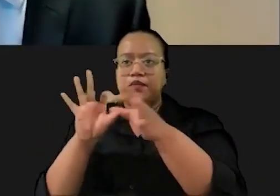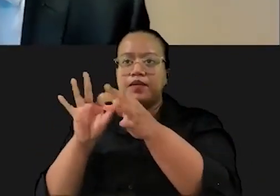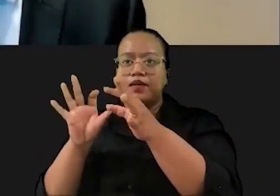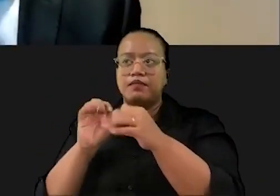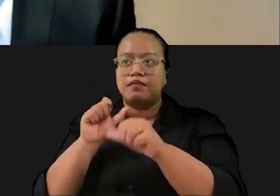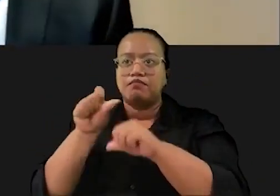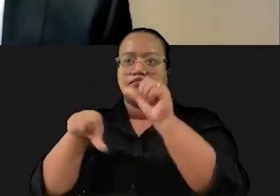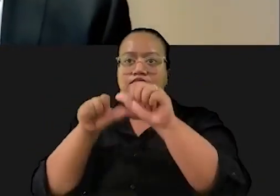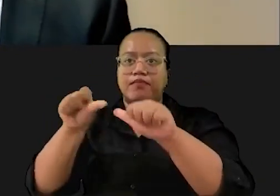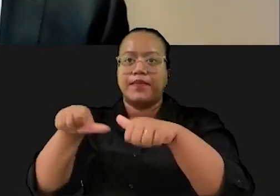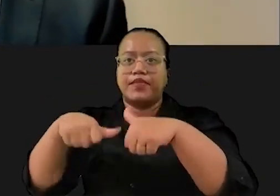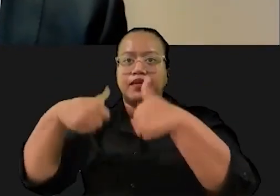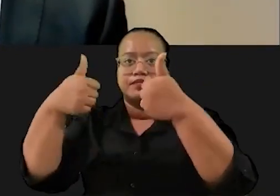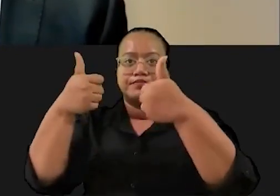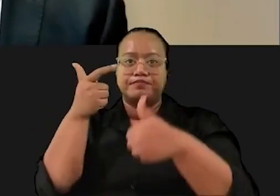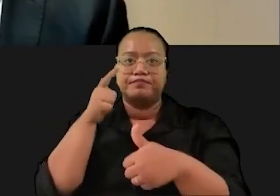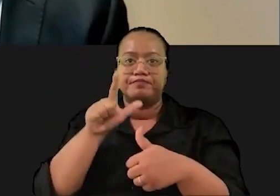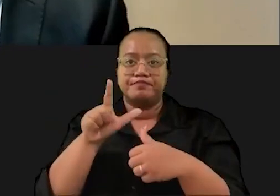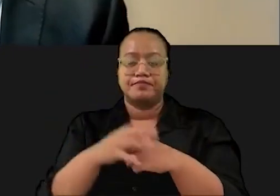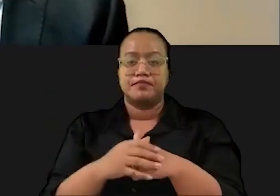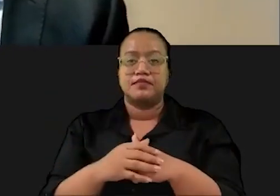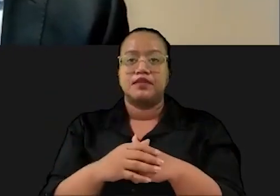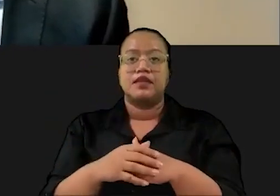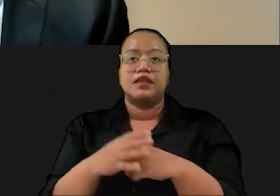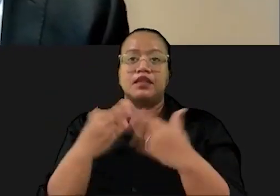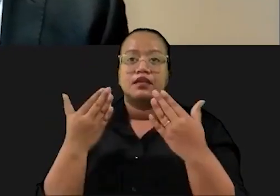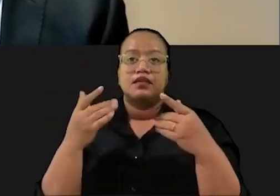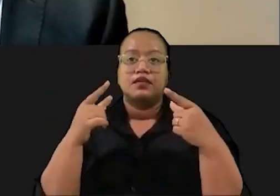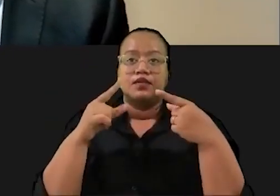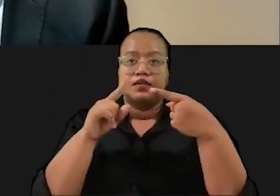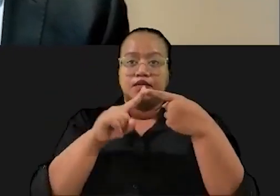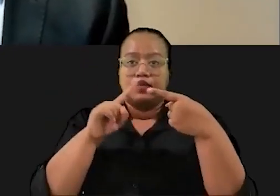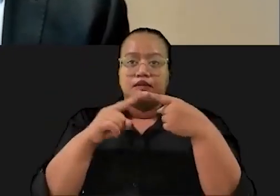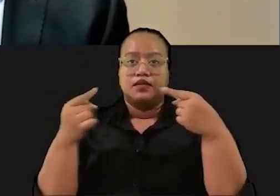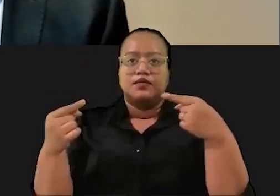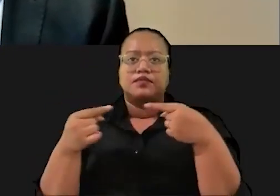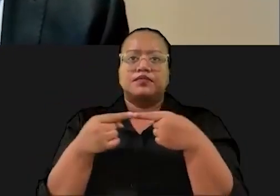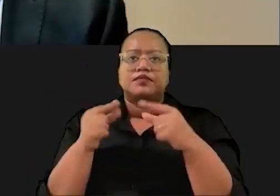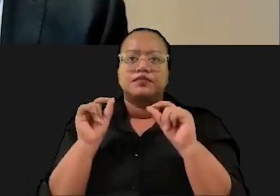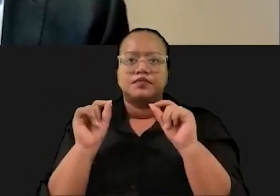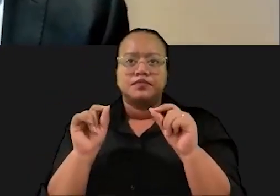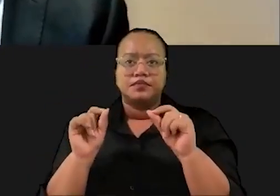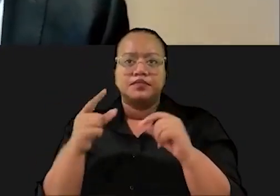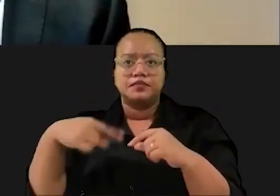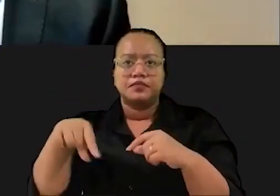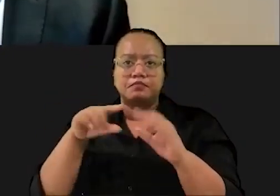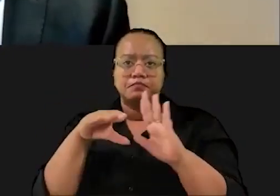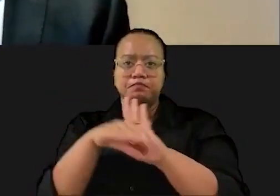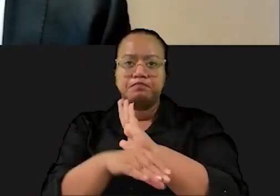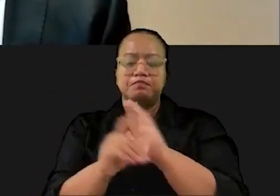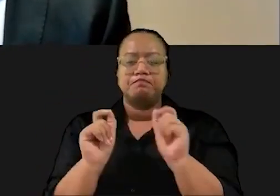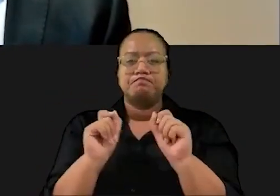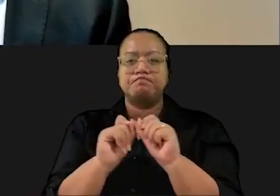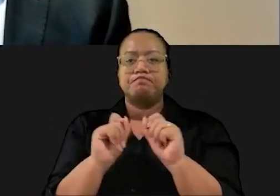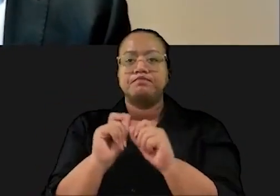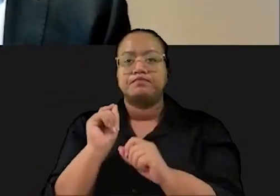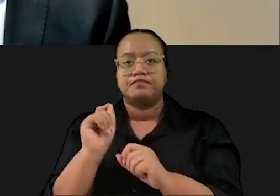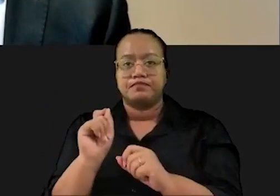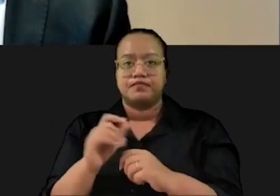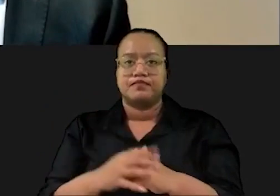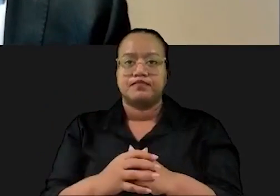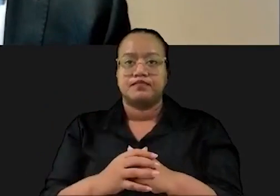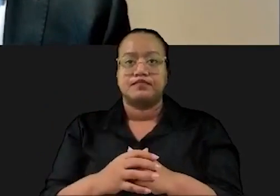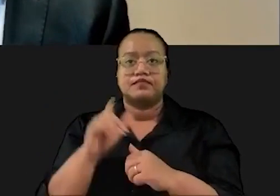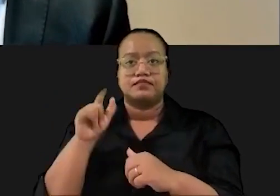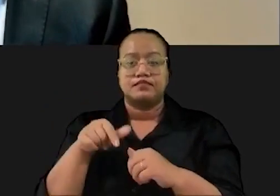o que nós podemos fazer de concreto? Eu acho que a primeira coisa a fazer seria olhar para a Justiça do Trabalho. A Justiça do Trabalho